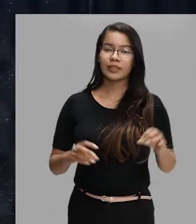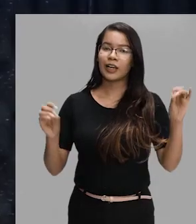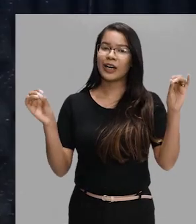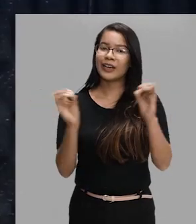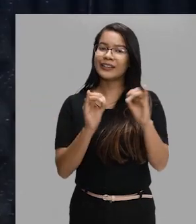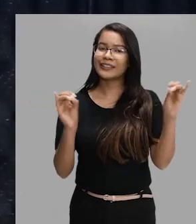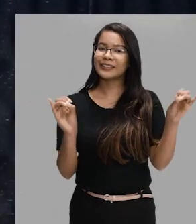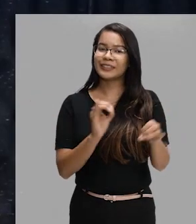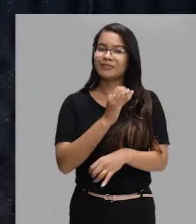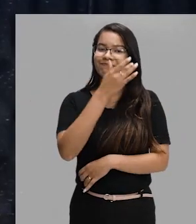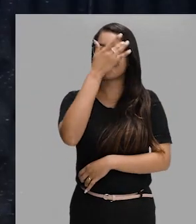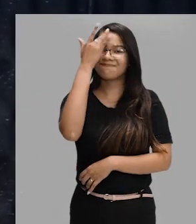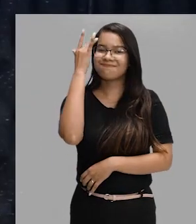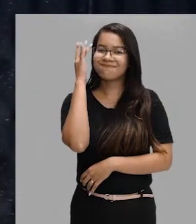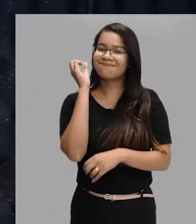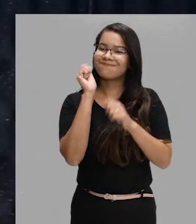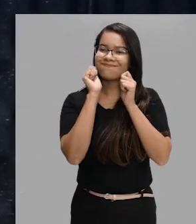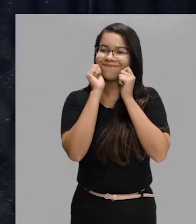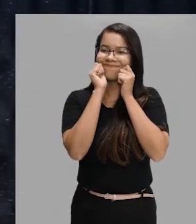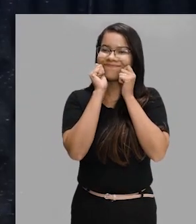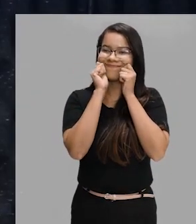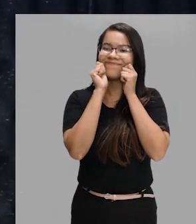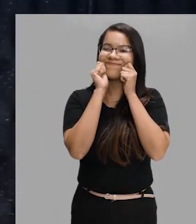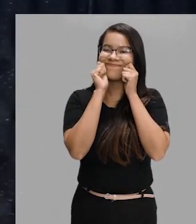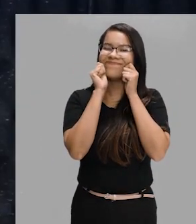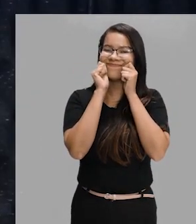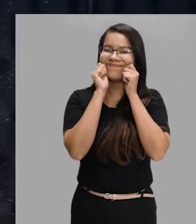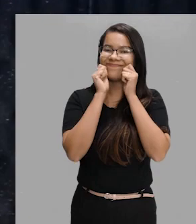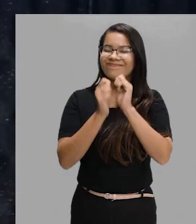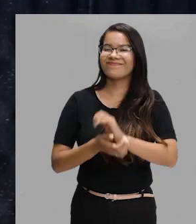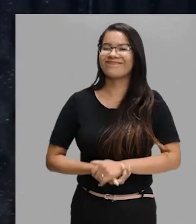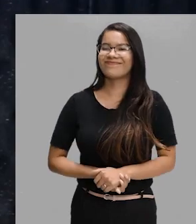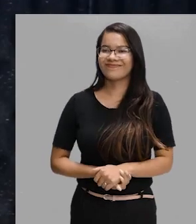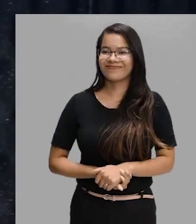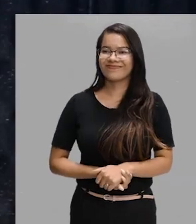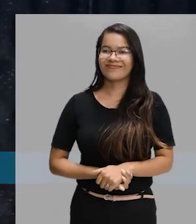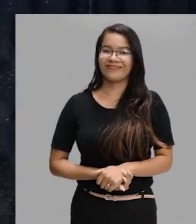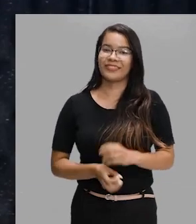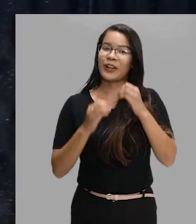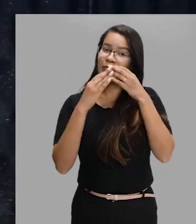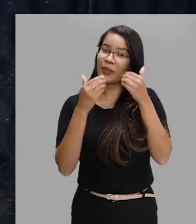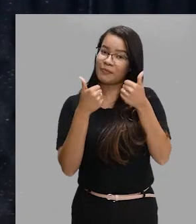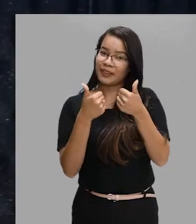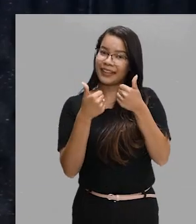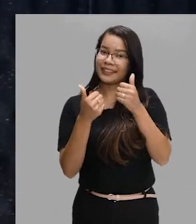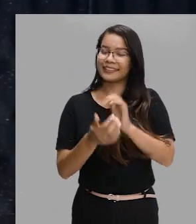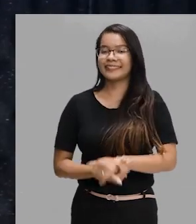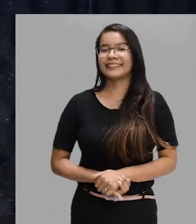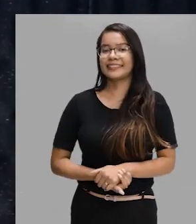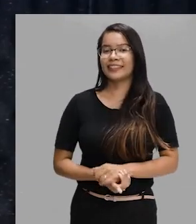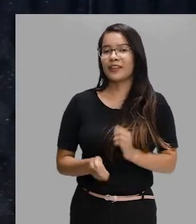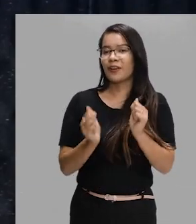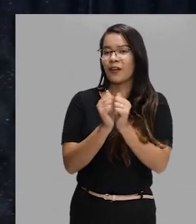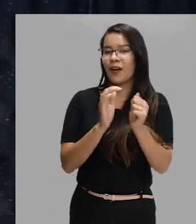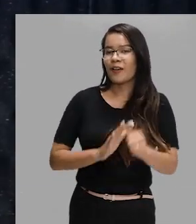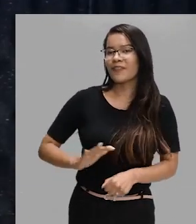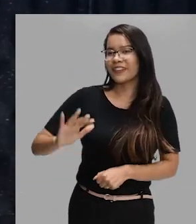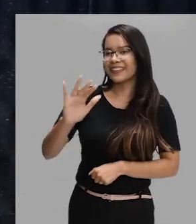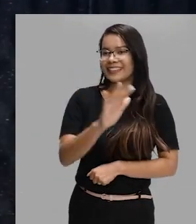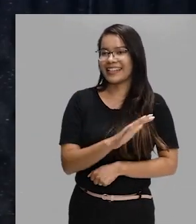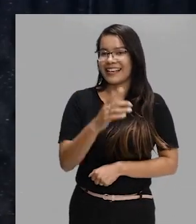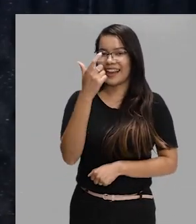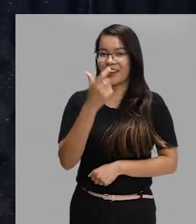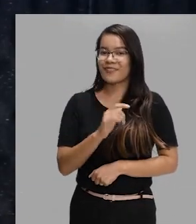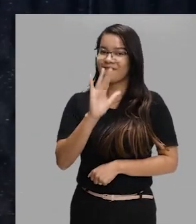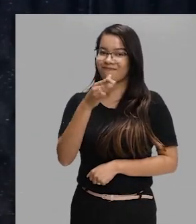Oi, chuchus! Olha só. Oi, chuchus. É assim, né? Chuchus. Tudo bem com vocês? Olha, eu tô